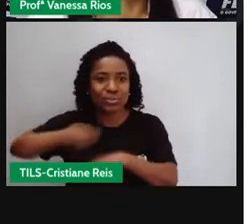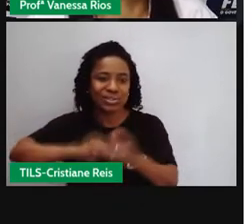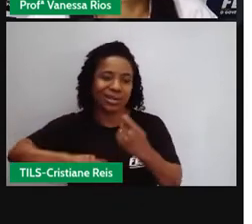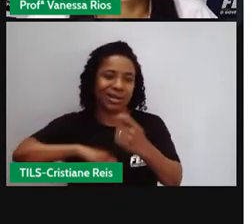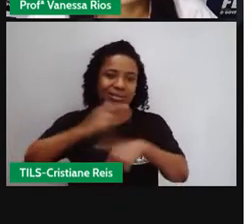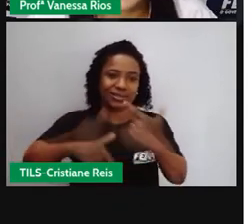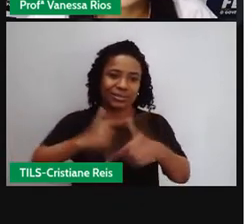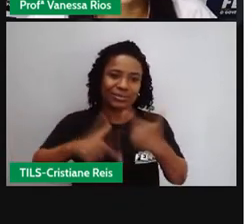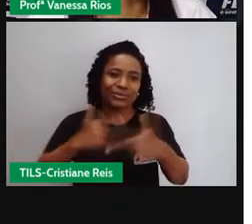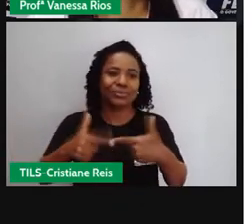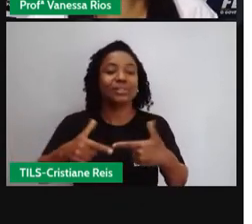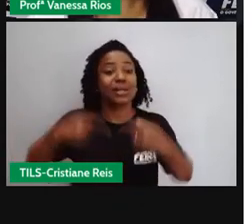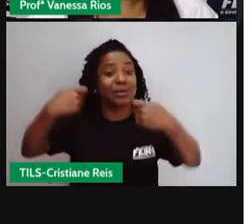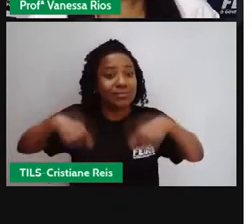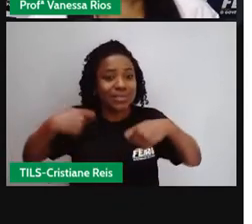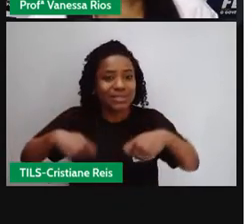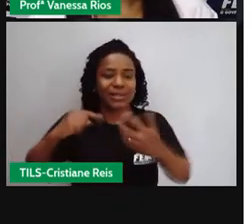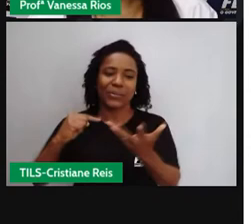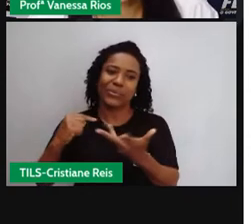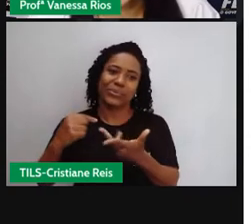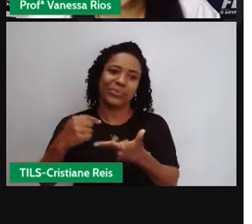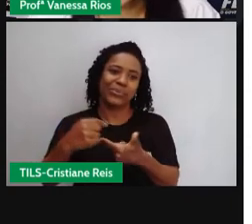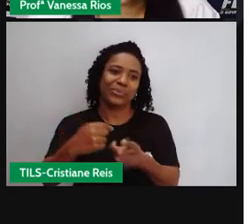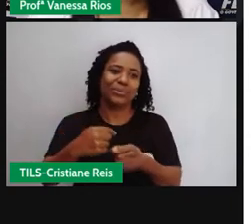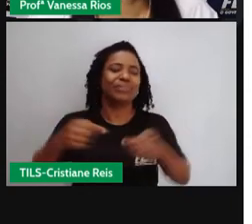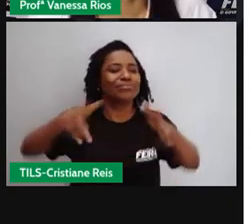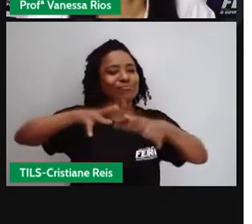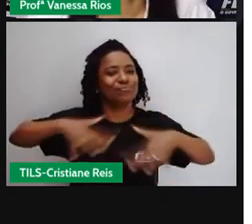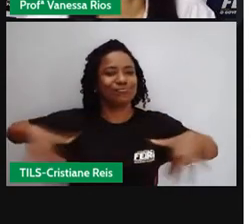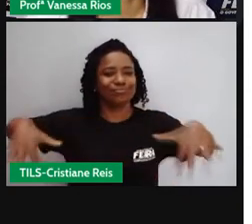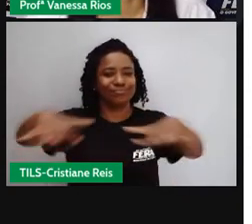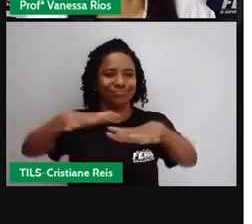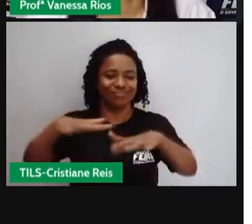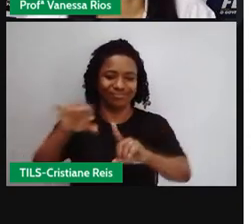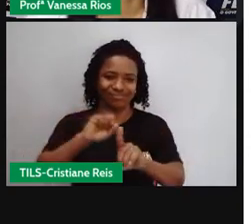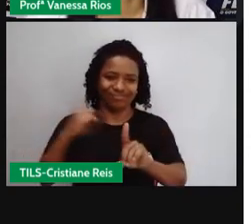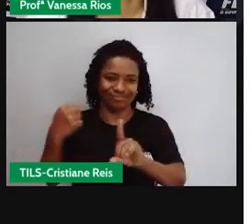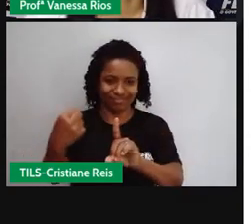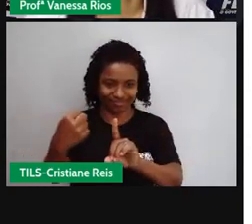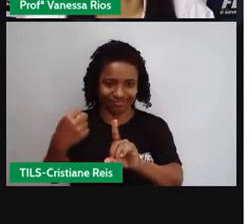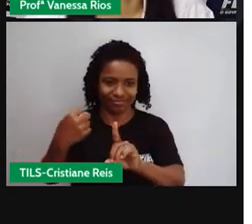as necessidades que a população tem.